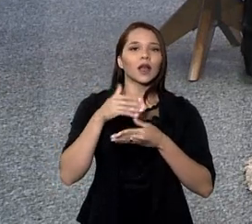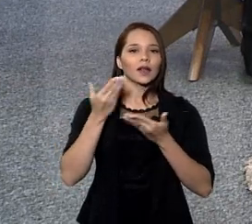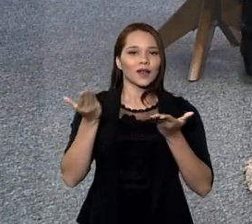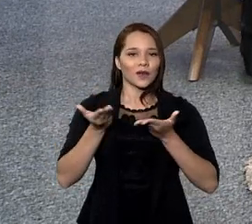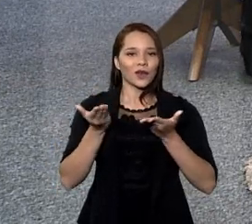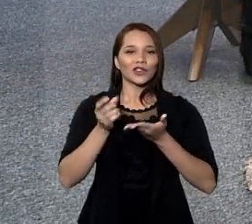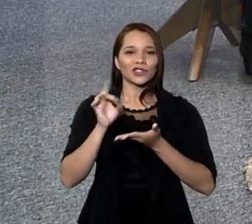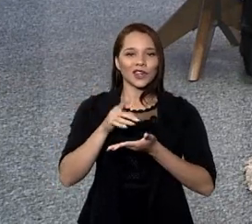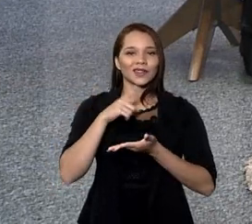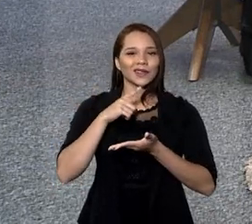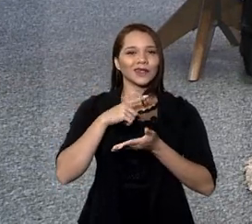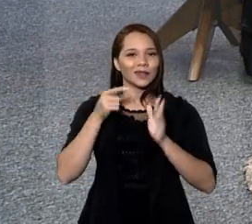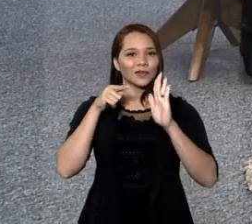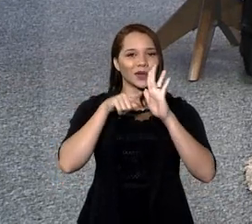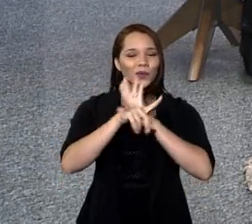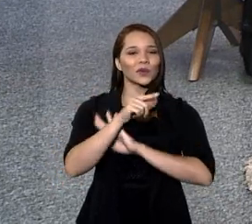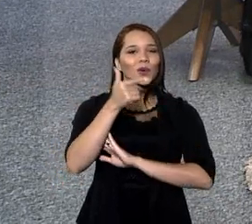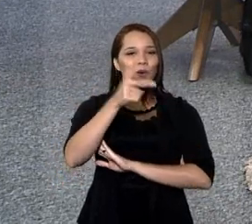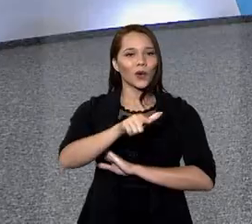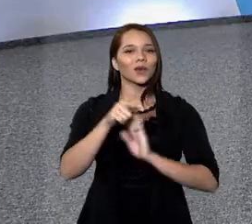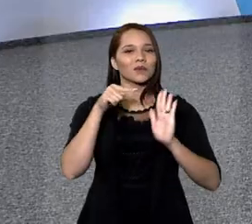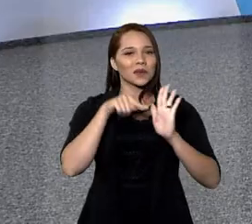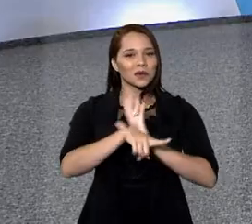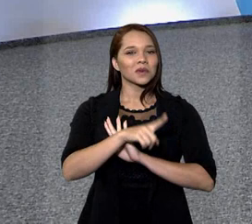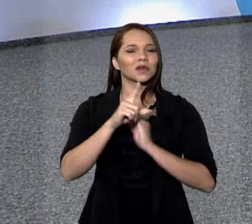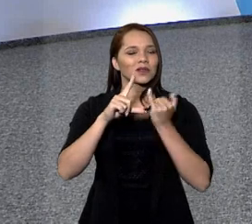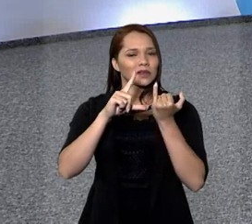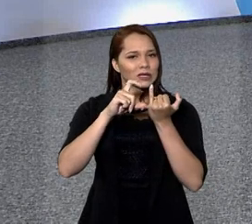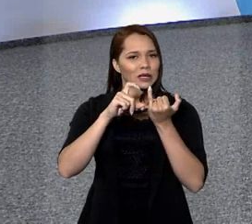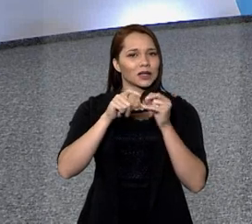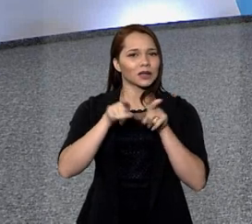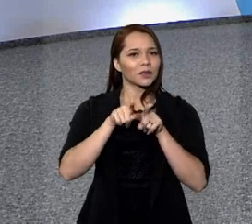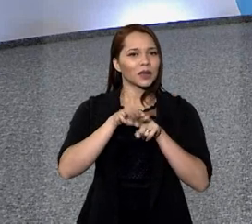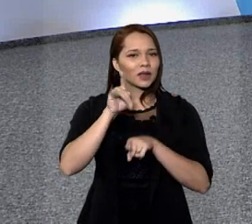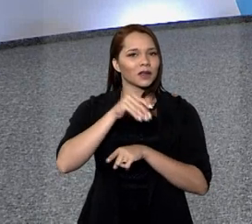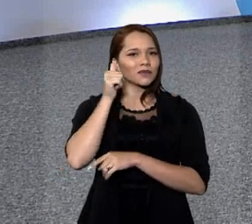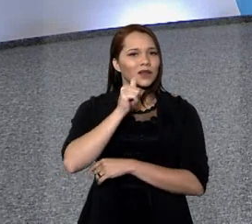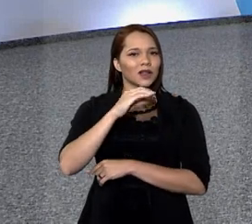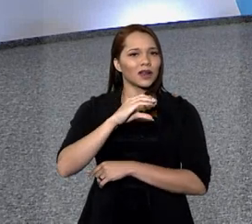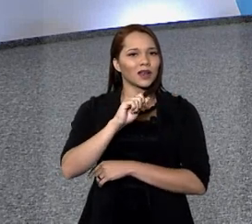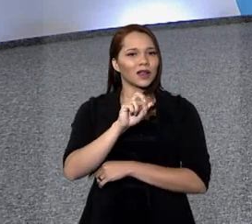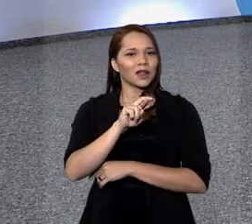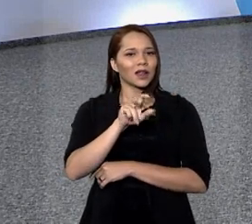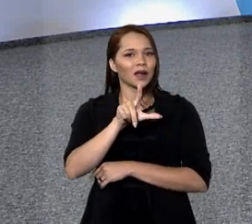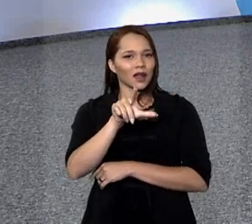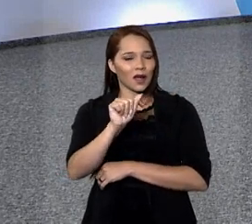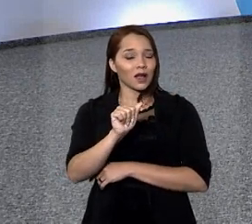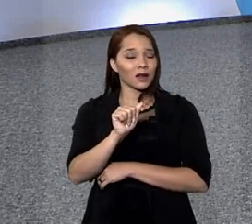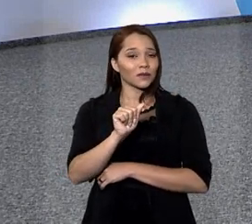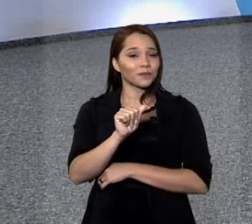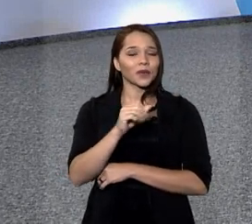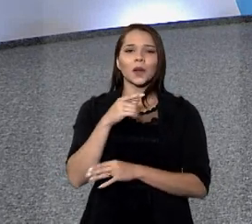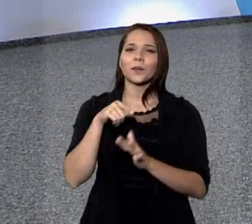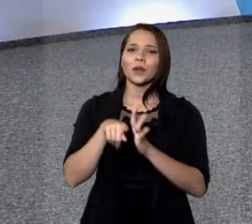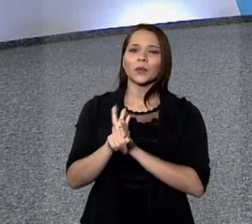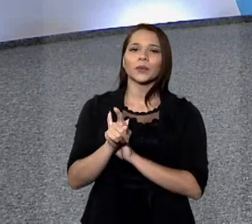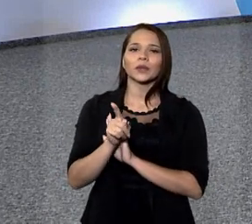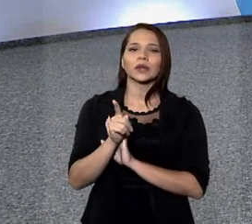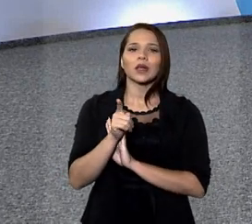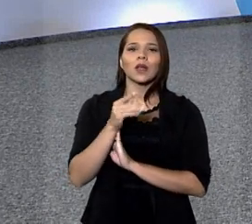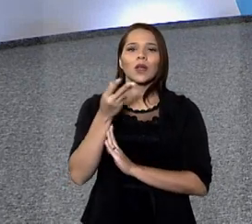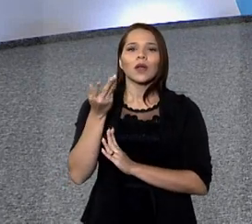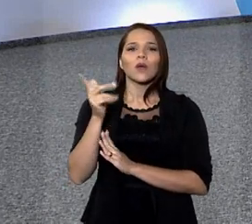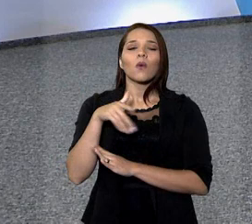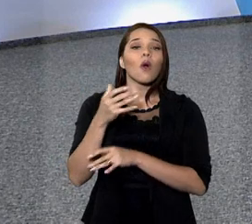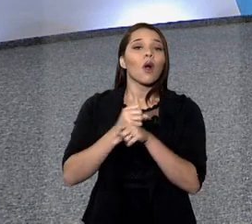aí eu vou passar a gente até recebeu uma pergunta uma outra pergunta que ele instagram que é da carla de fran que ela